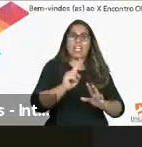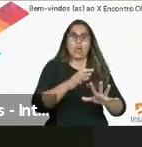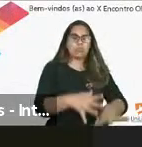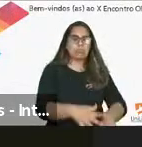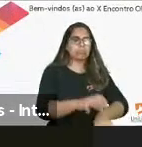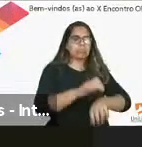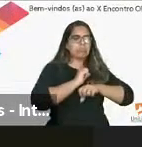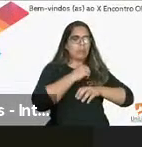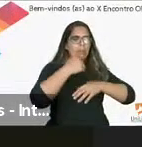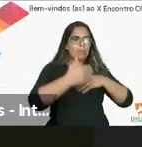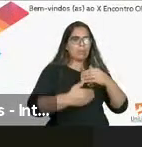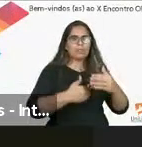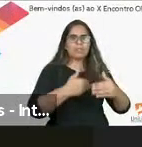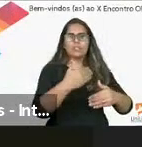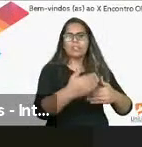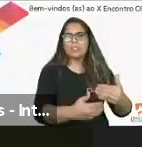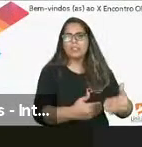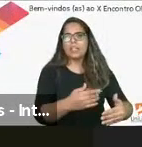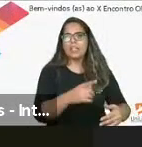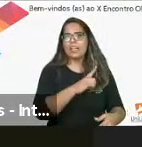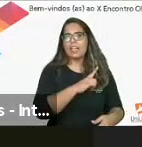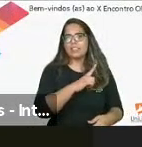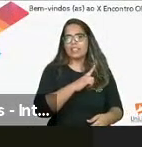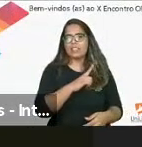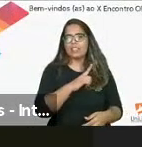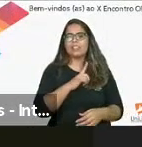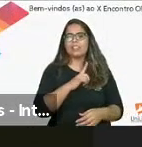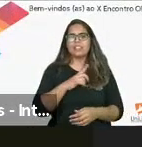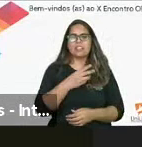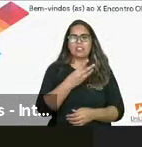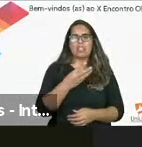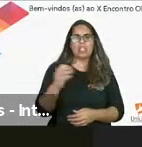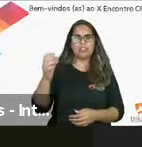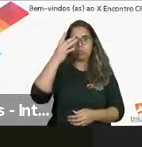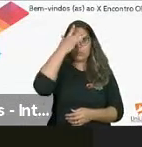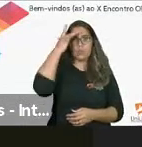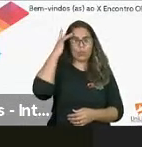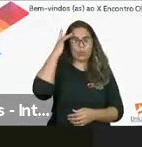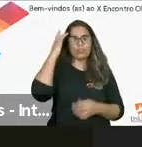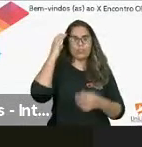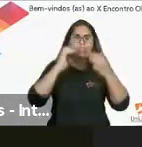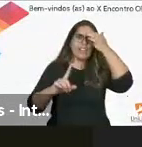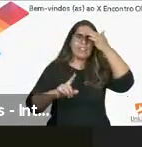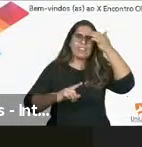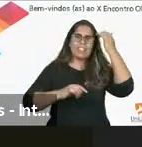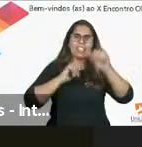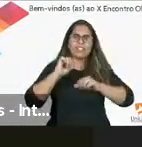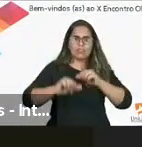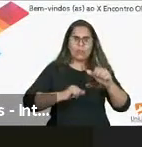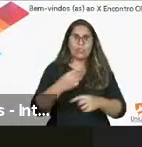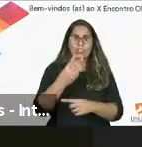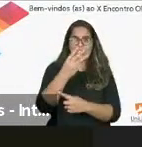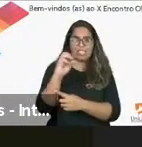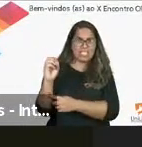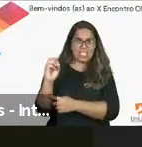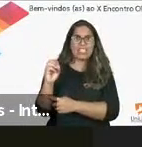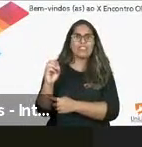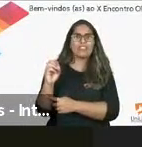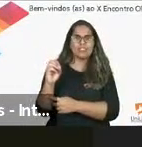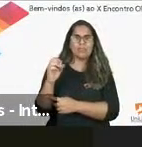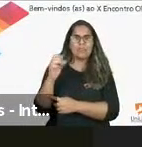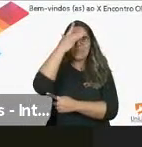de processo, de história, 300 pessoas, que, claro, transformaram 300